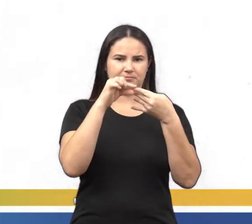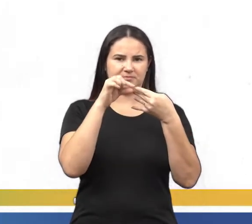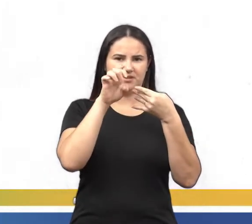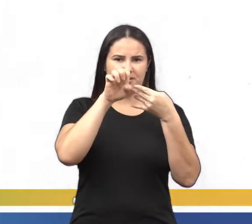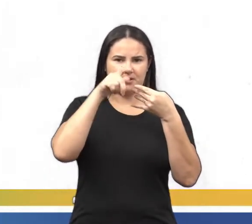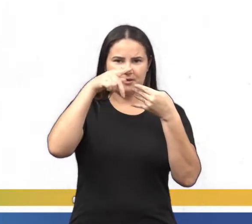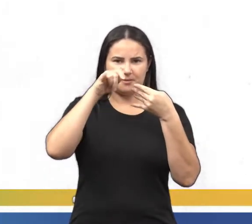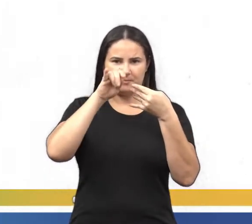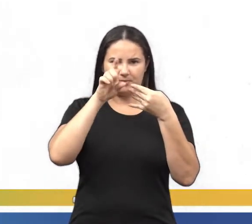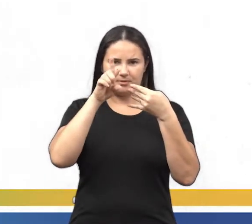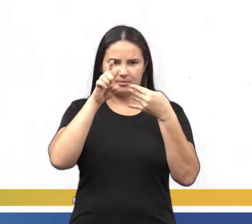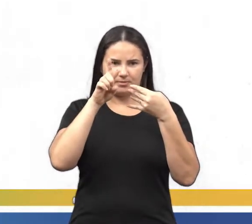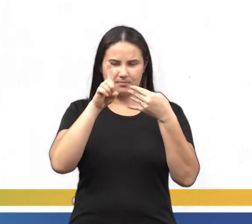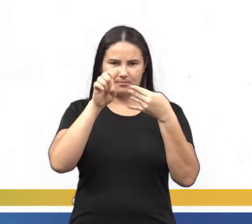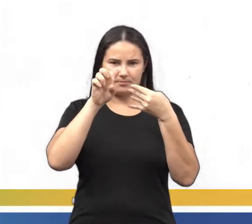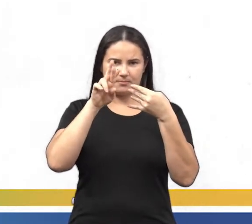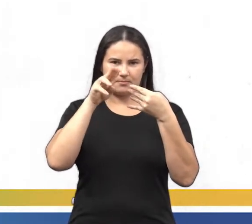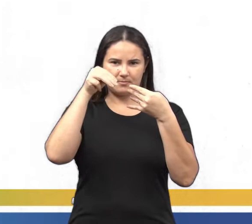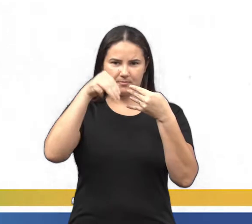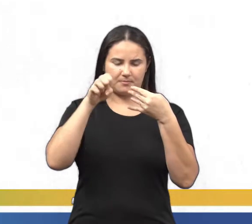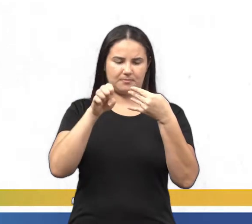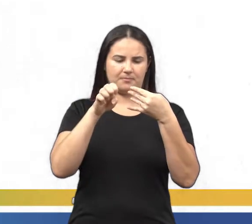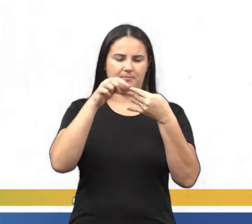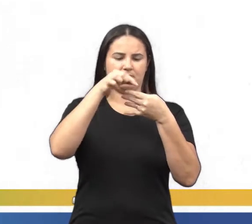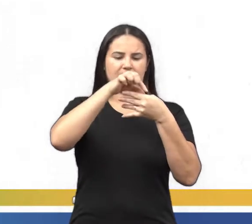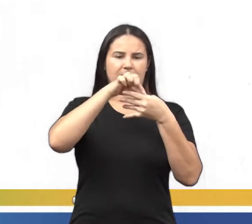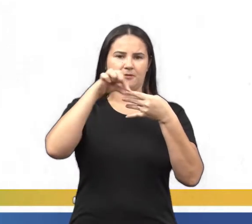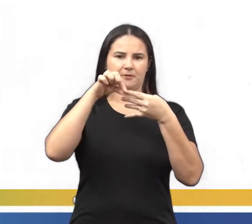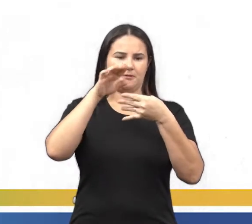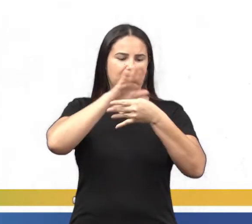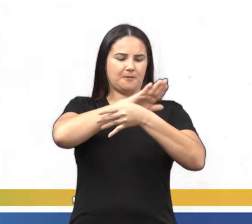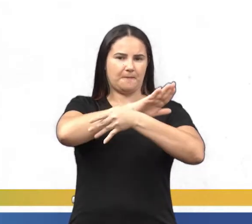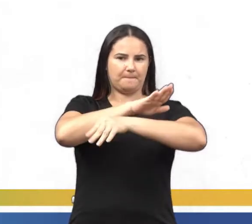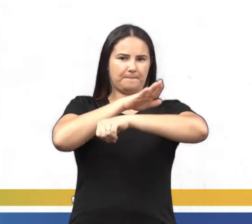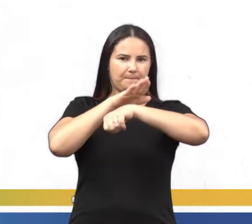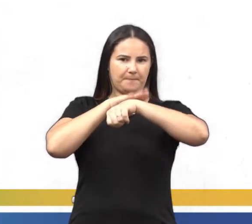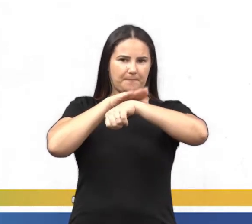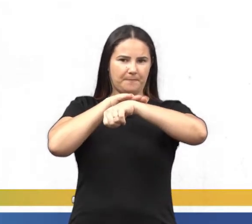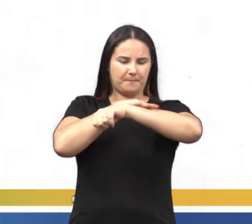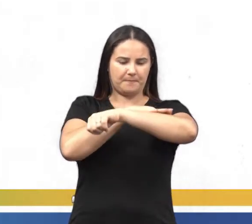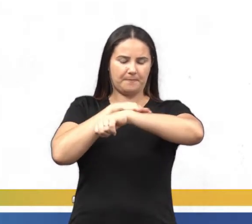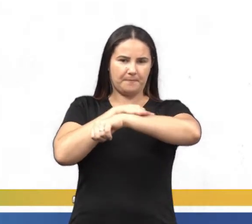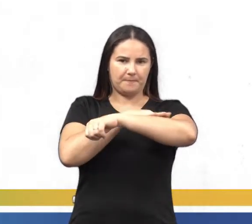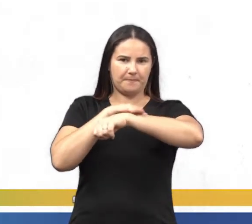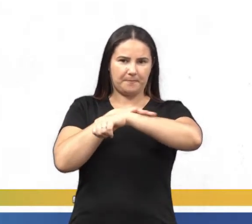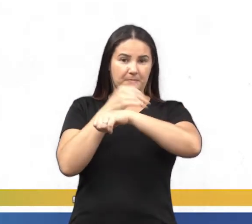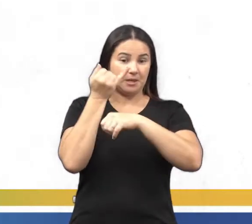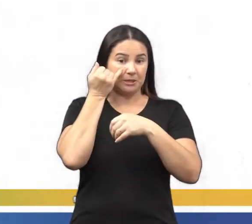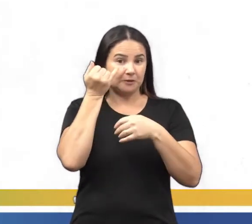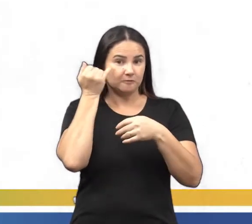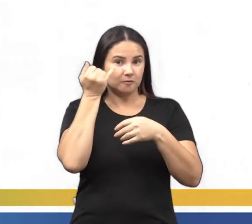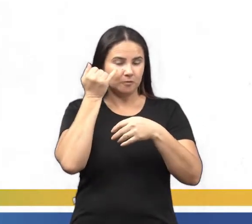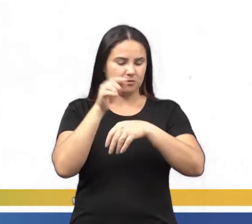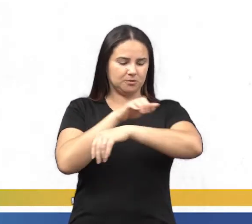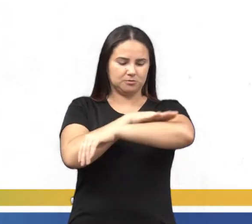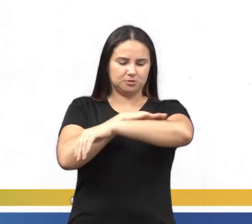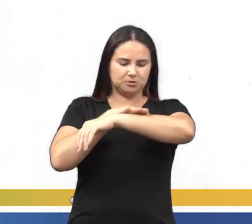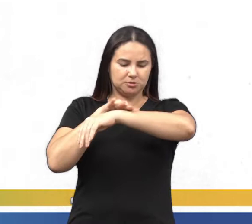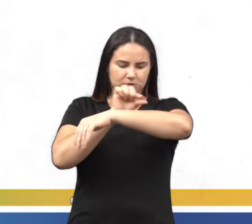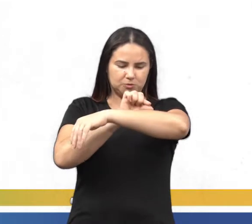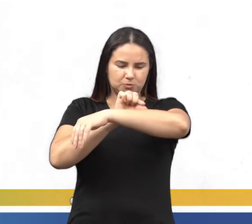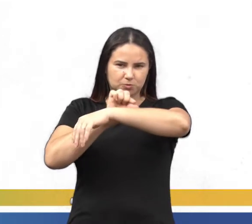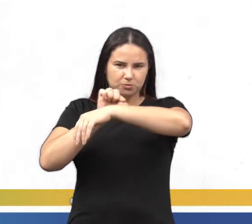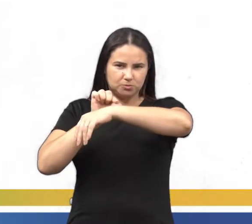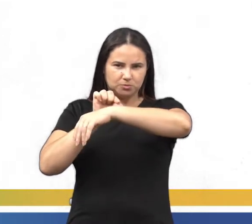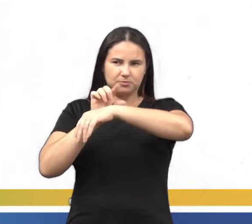imagem onde eu tenho uma divisão da pele humana. Ou seja, essa imagem está me dando uma informação. Portanto, na imagem,